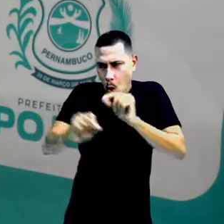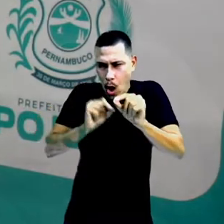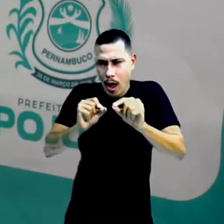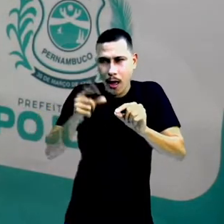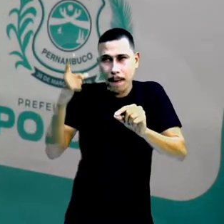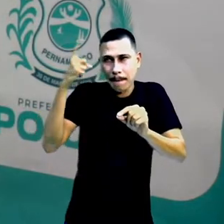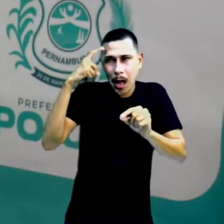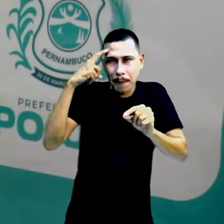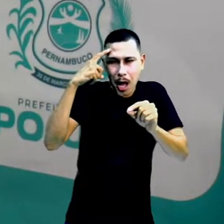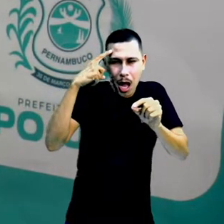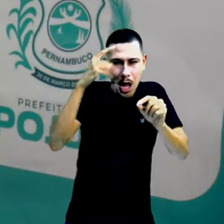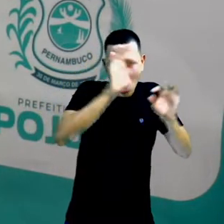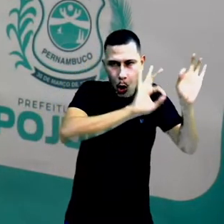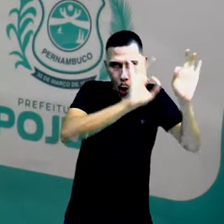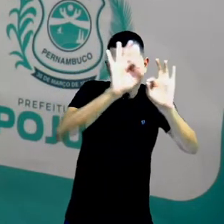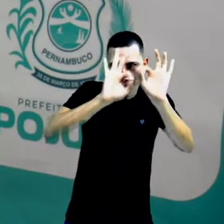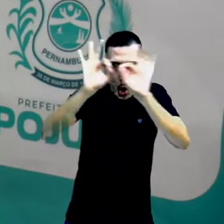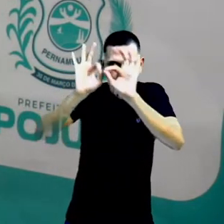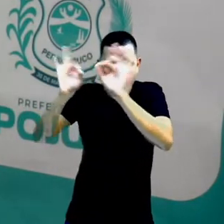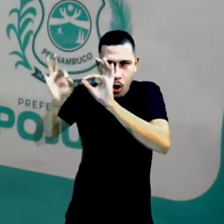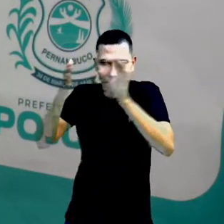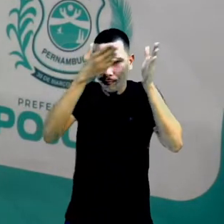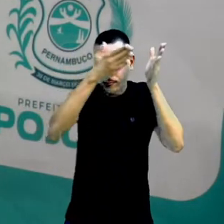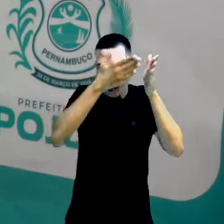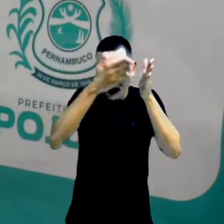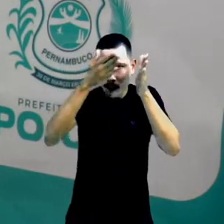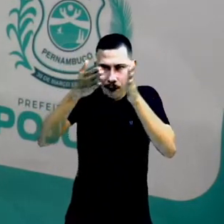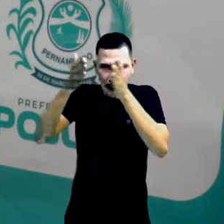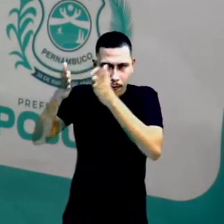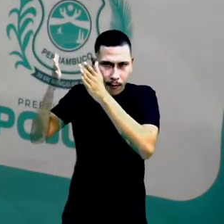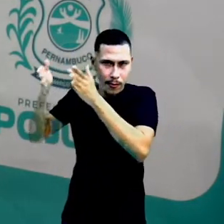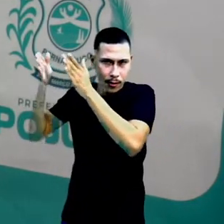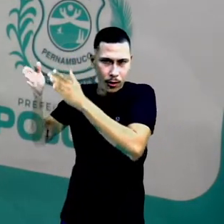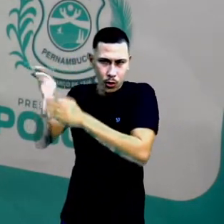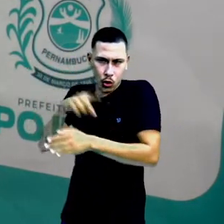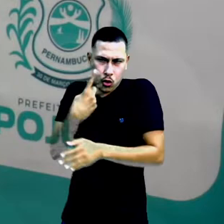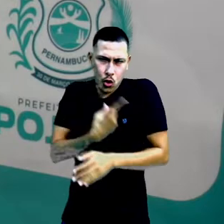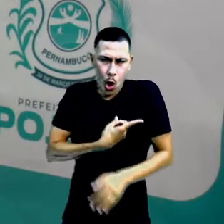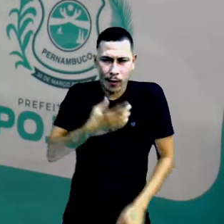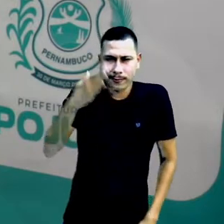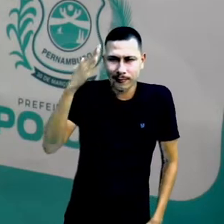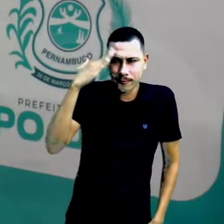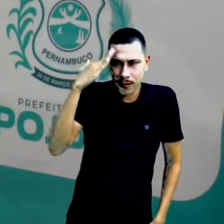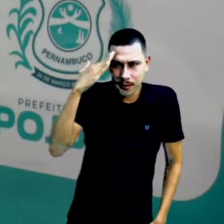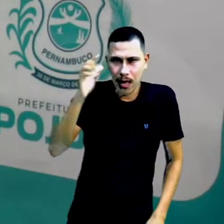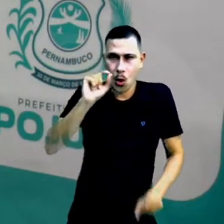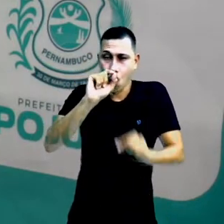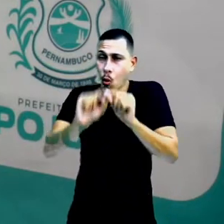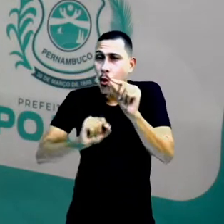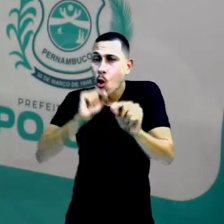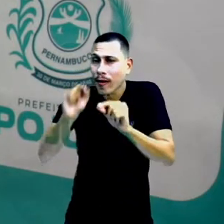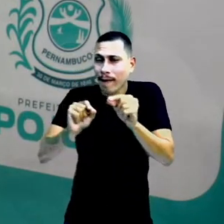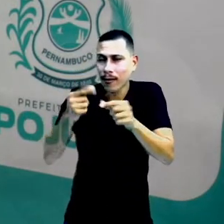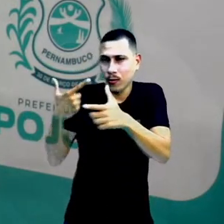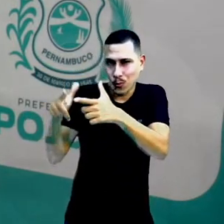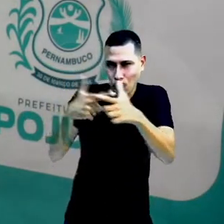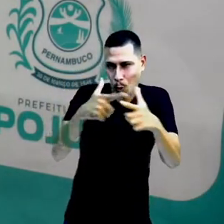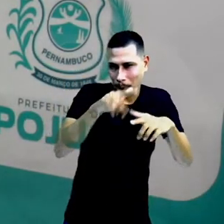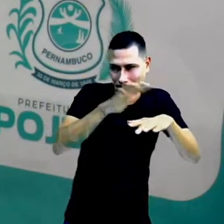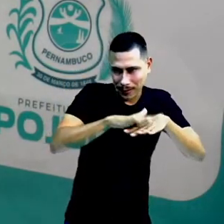O pressuposto é esse, para ter o entendimento do que é essa condução do problema.